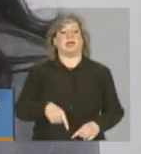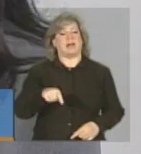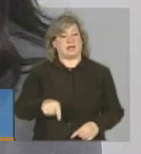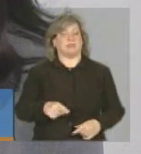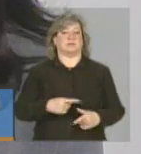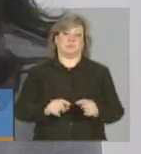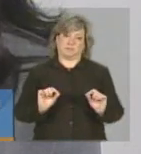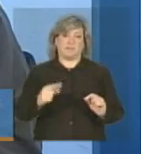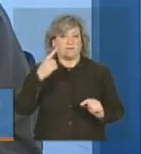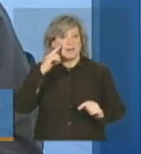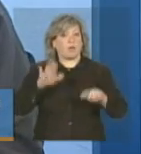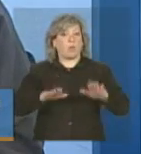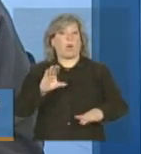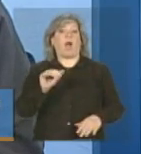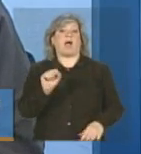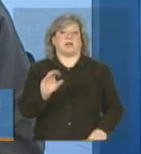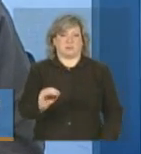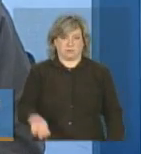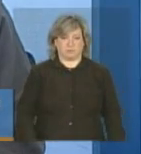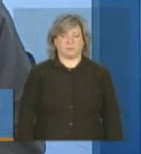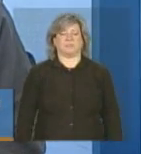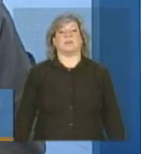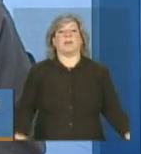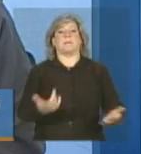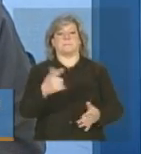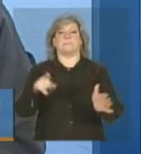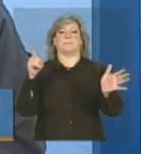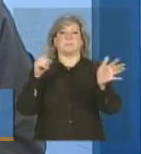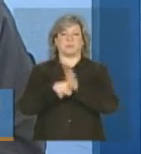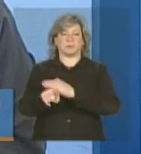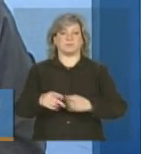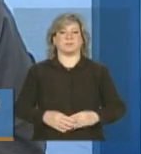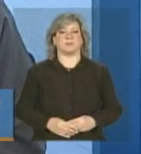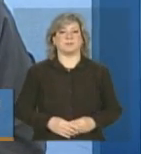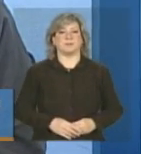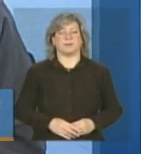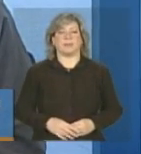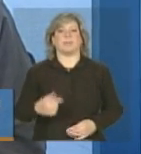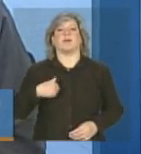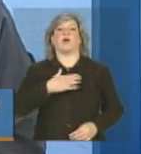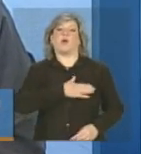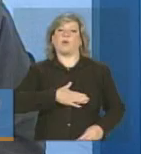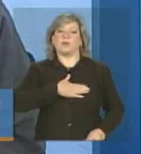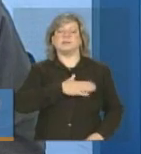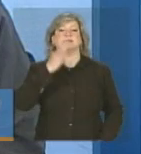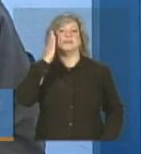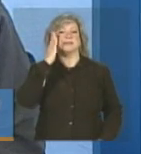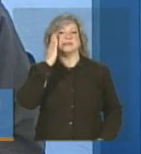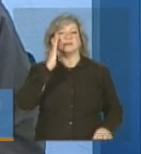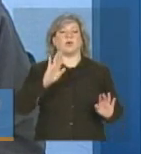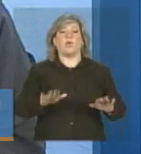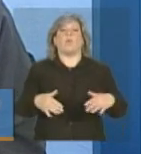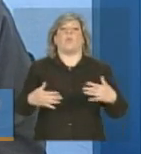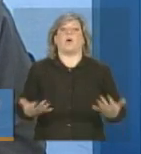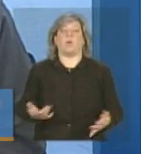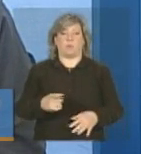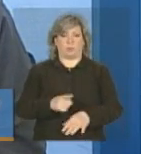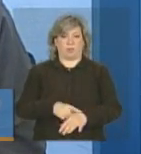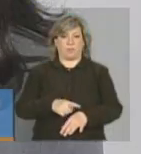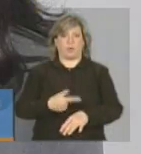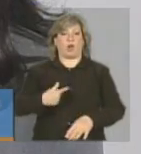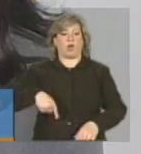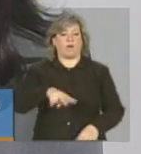situação. Ok. Bom, mais uma pergunta, então. Gostaria de saber em qual momento